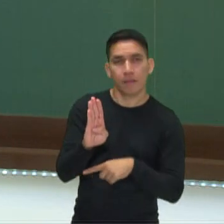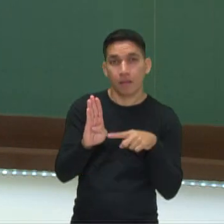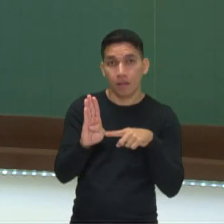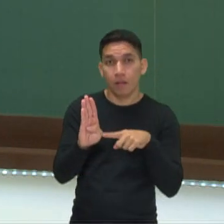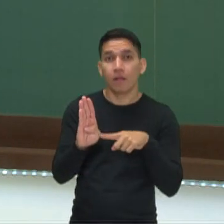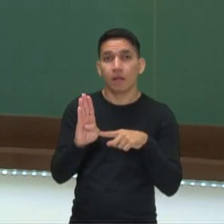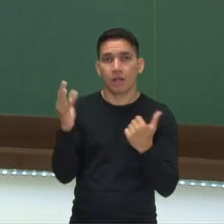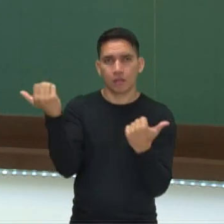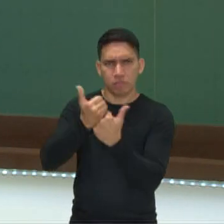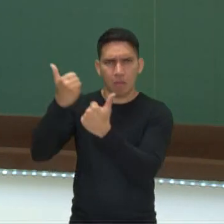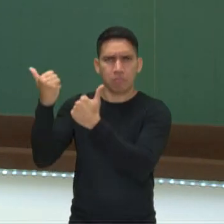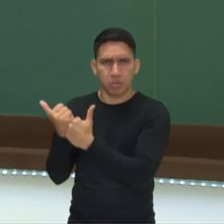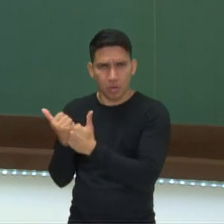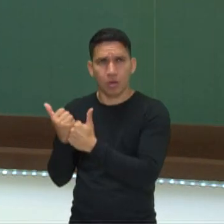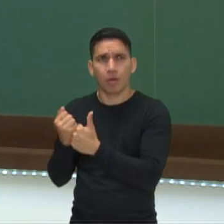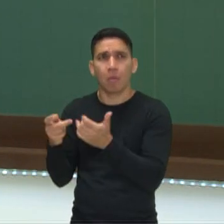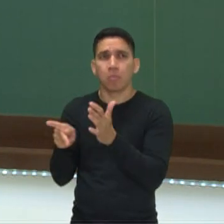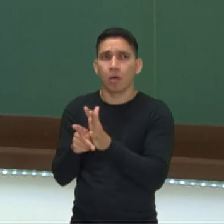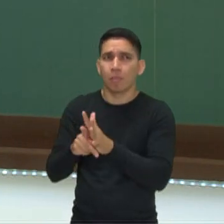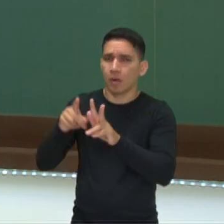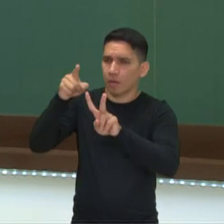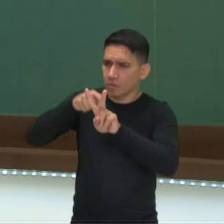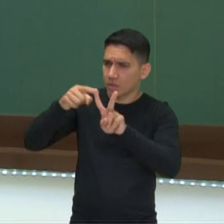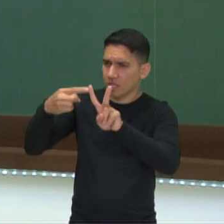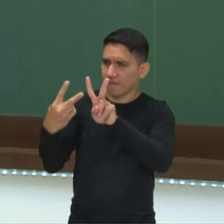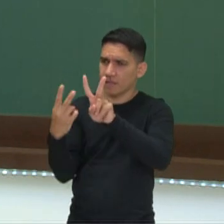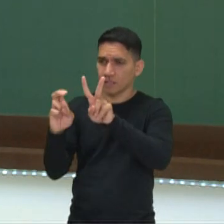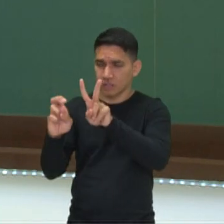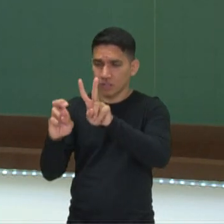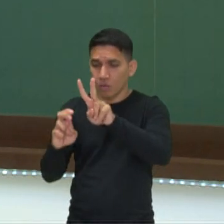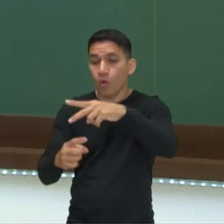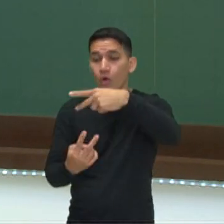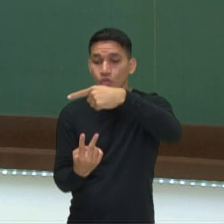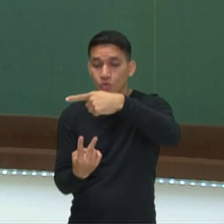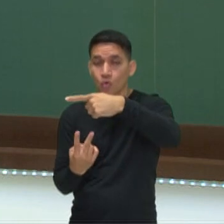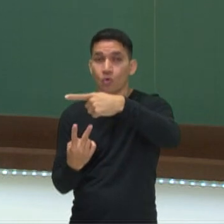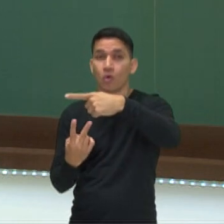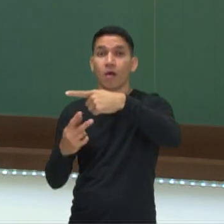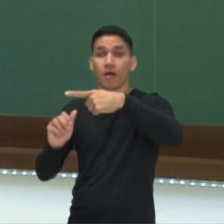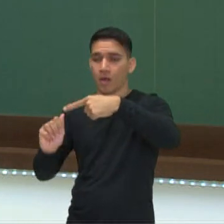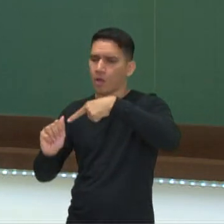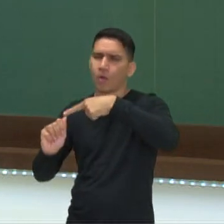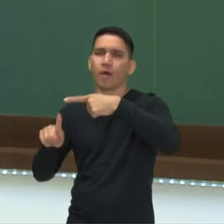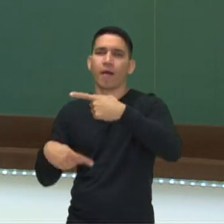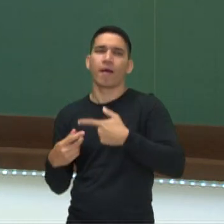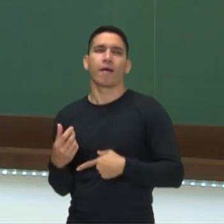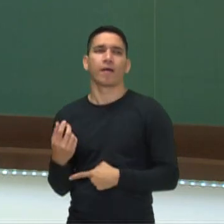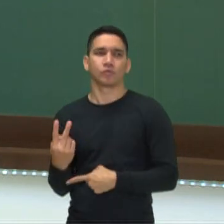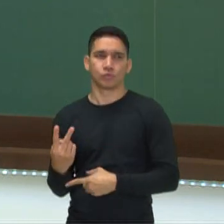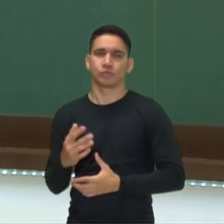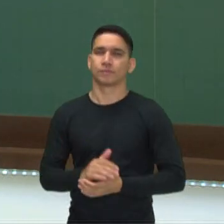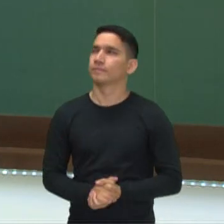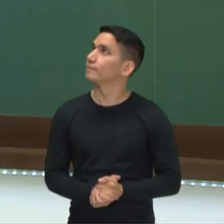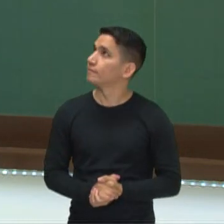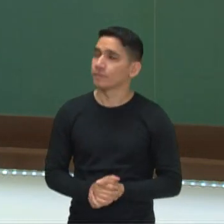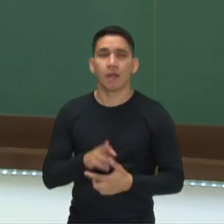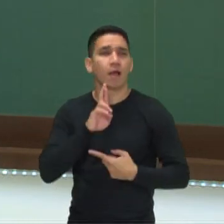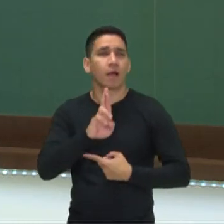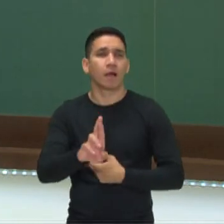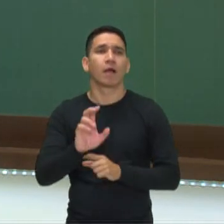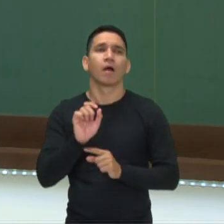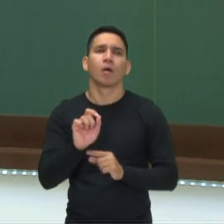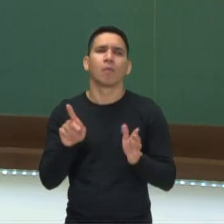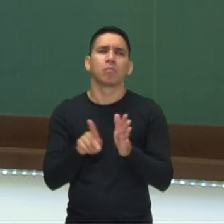de 25 sobre 2 vezes 2, que é o A, ok? Então vai ficar menos 3, raiz quadrada de 25,